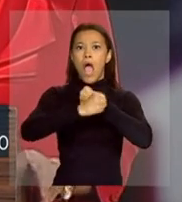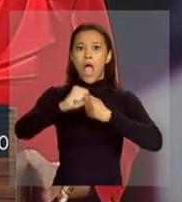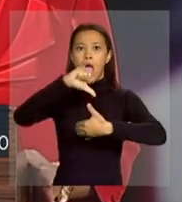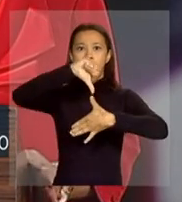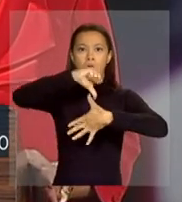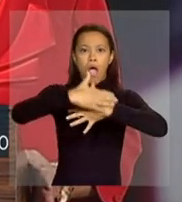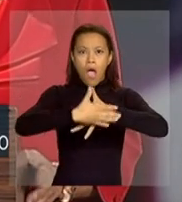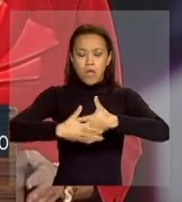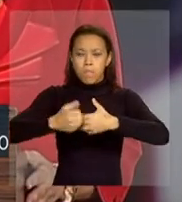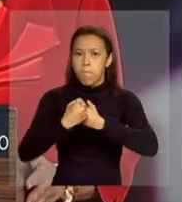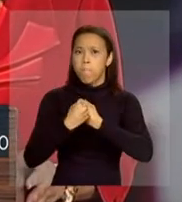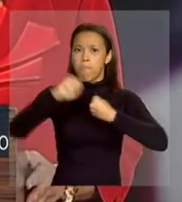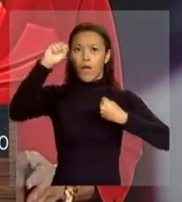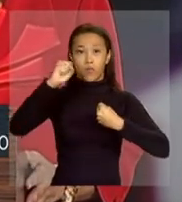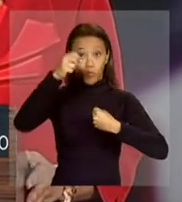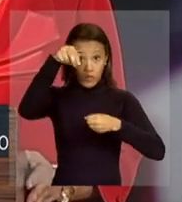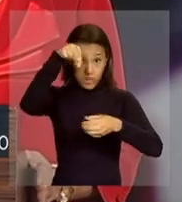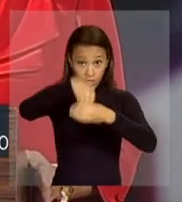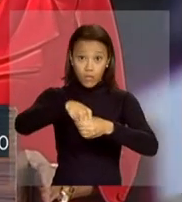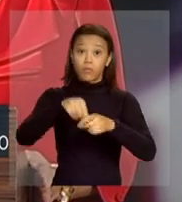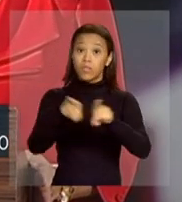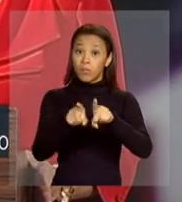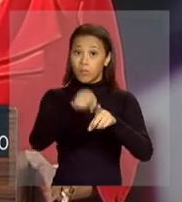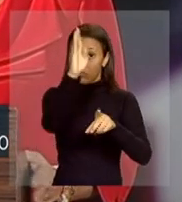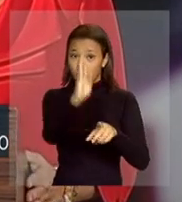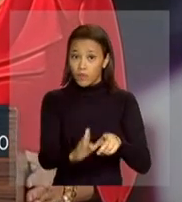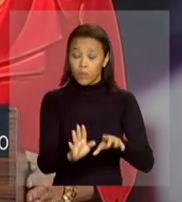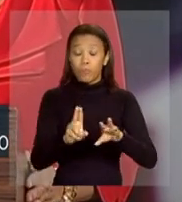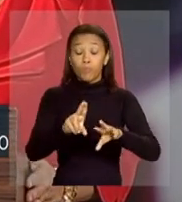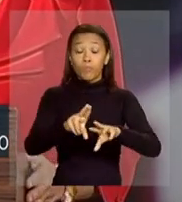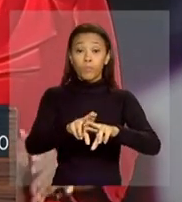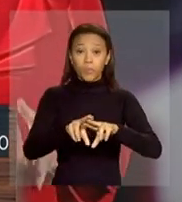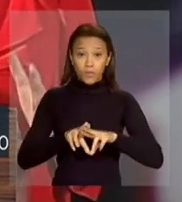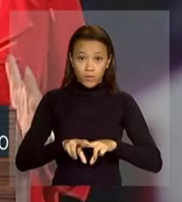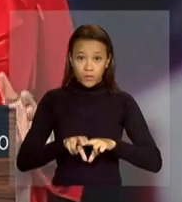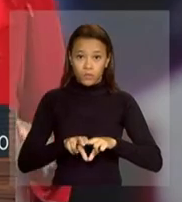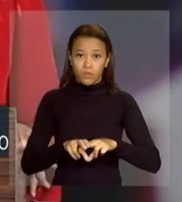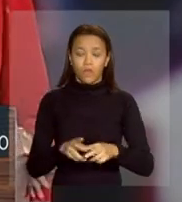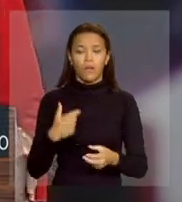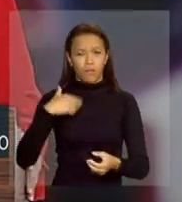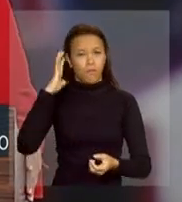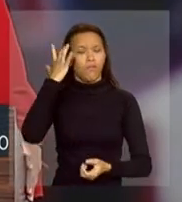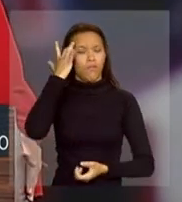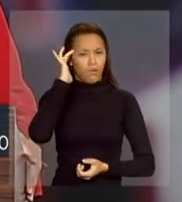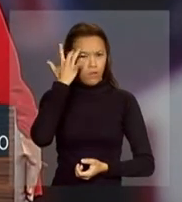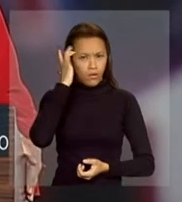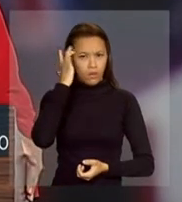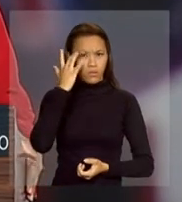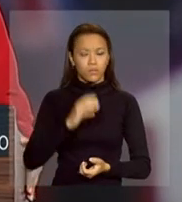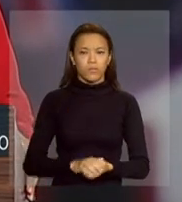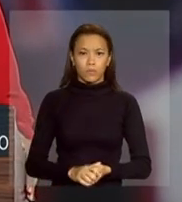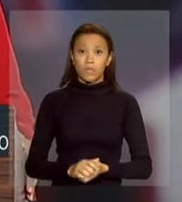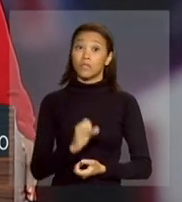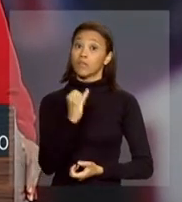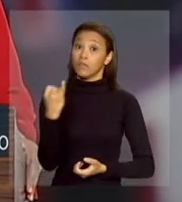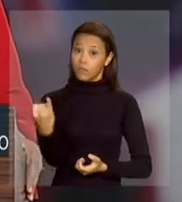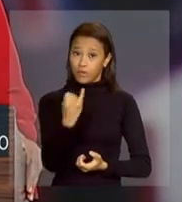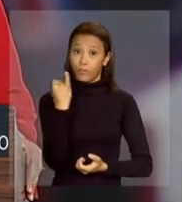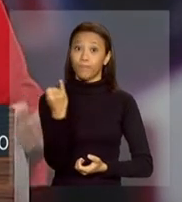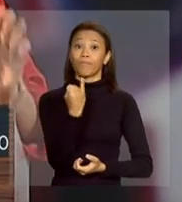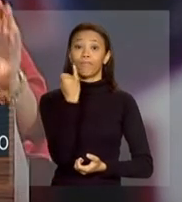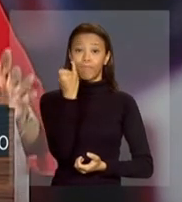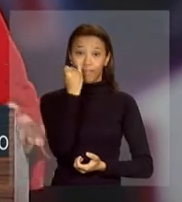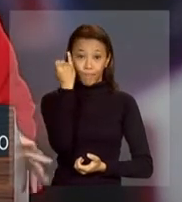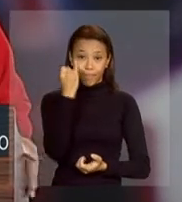América Latina a maior cidade do Brasil e por isso e eu acho muito importante